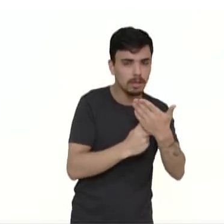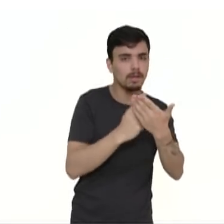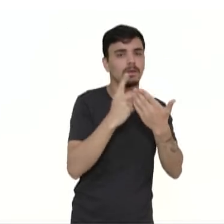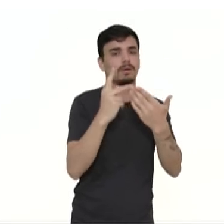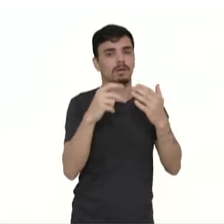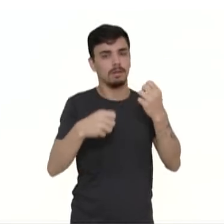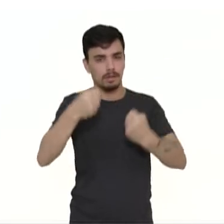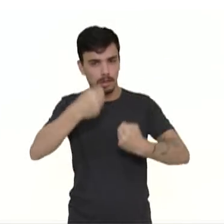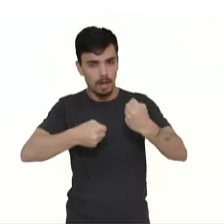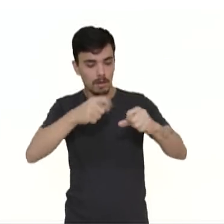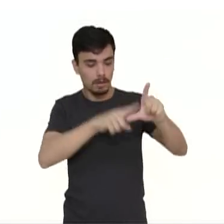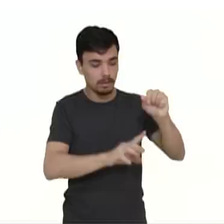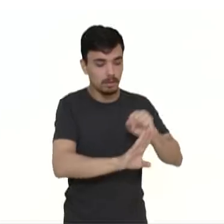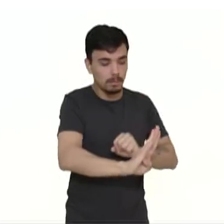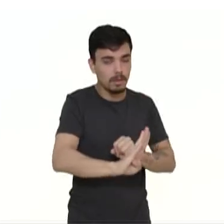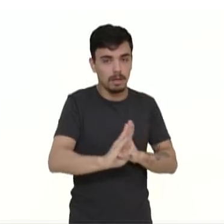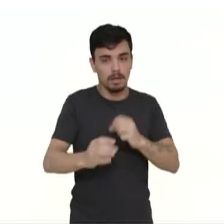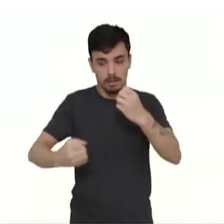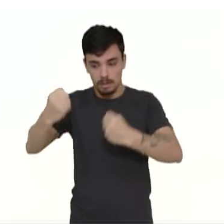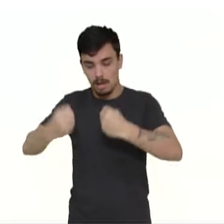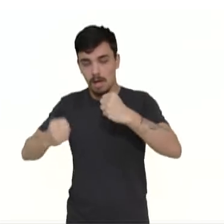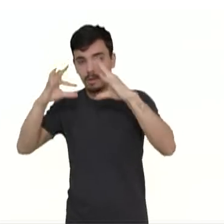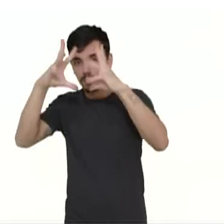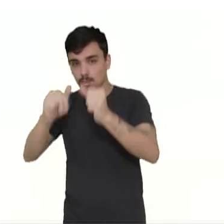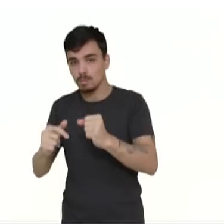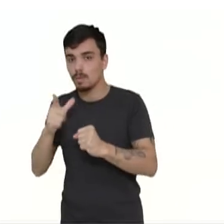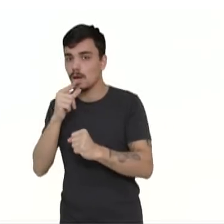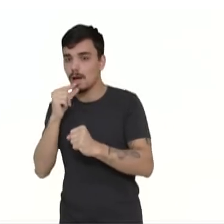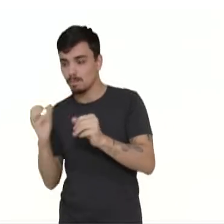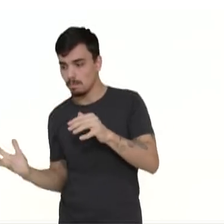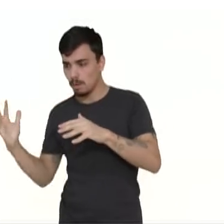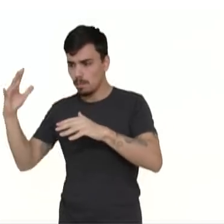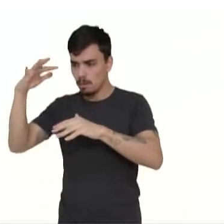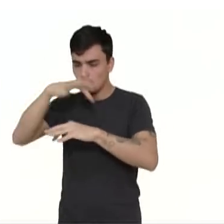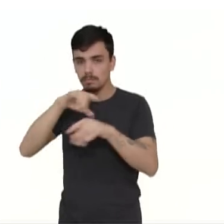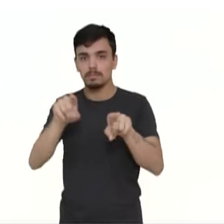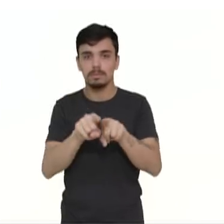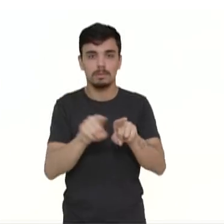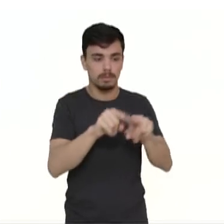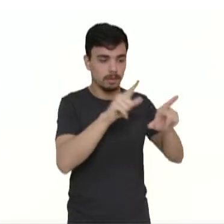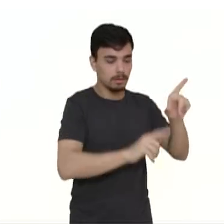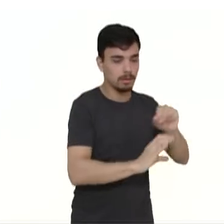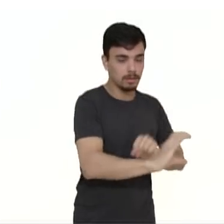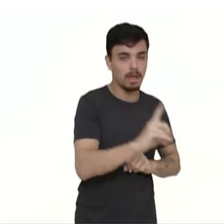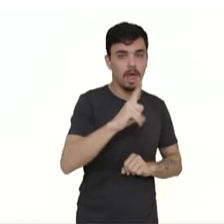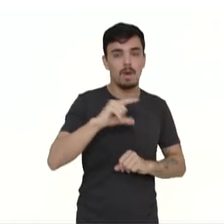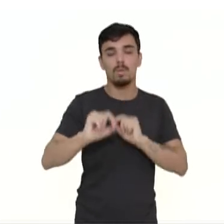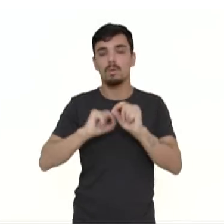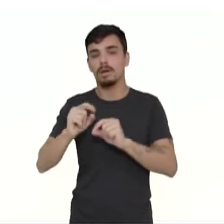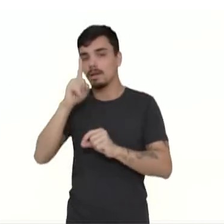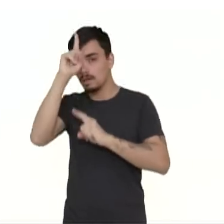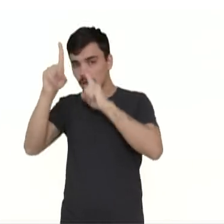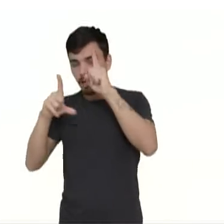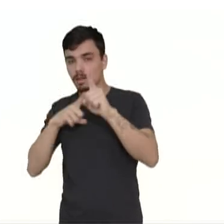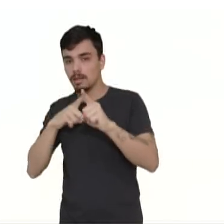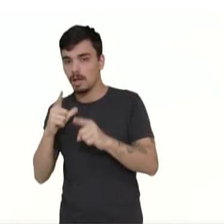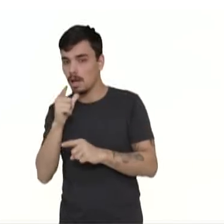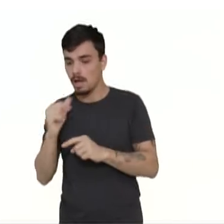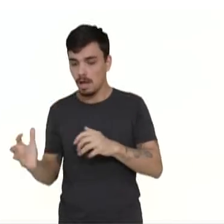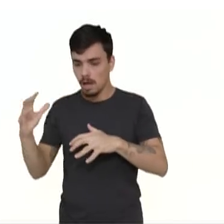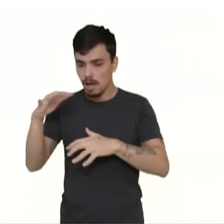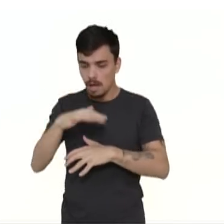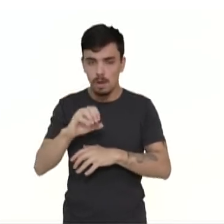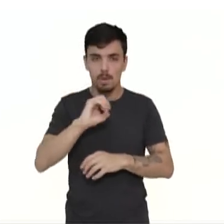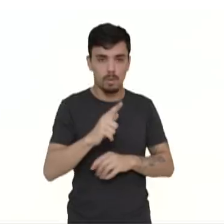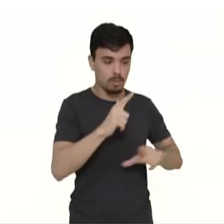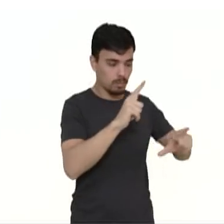o fato do carro estar quase inteiro coberto por água. C, a ideia que há uma enchente. Ou D, o trocadilho